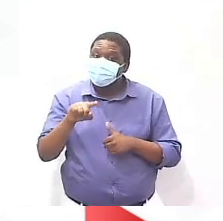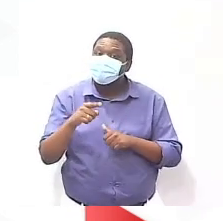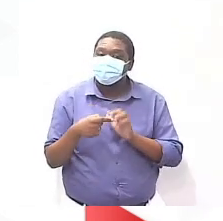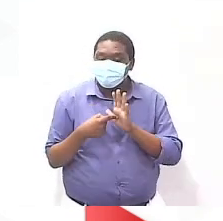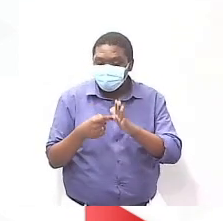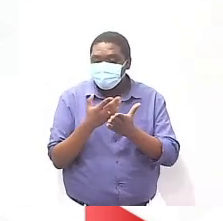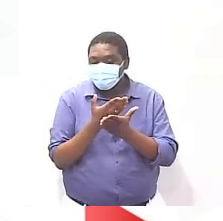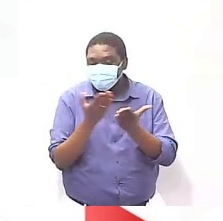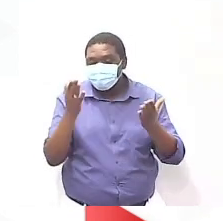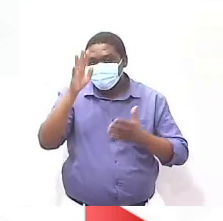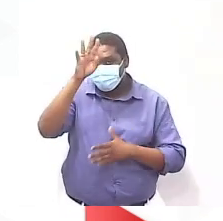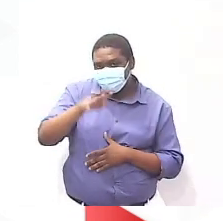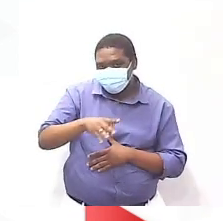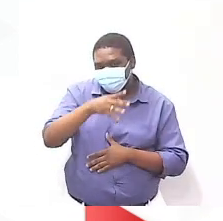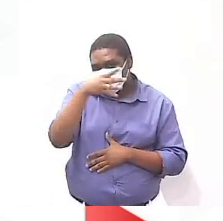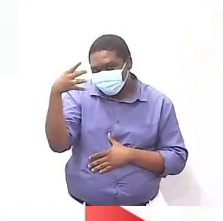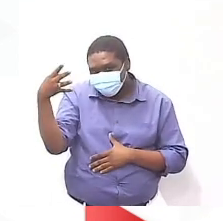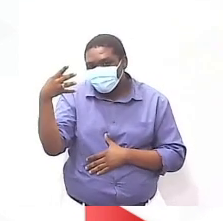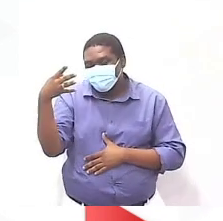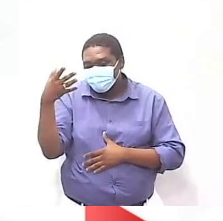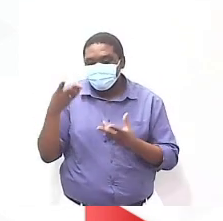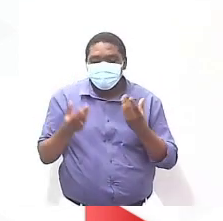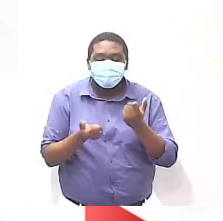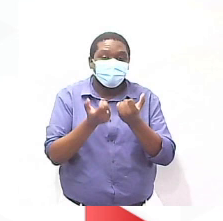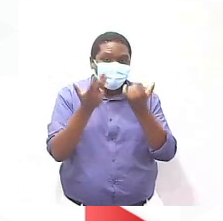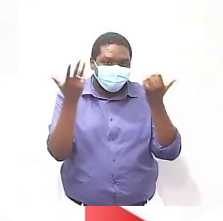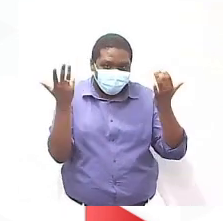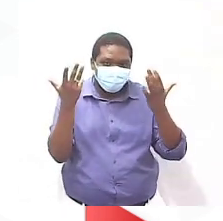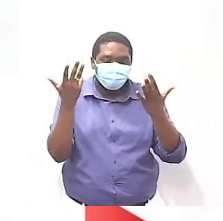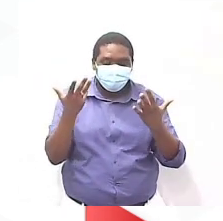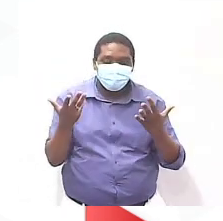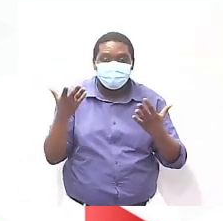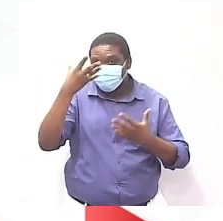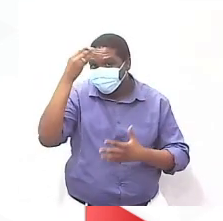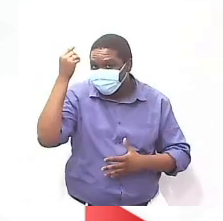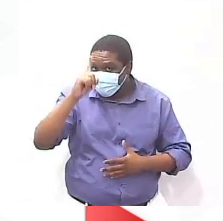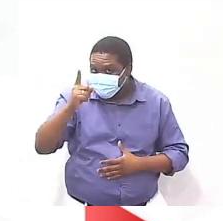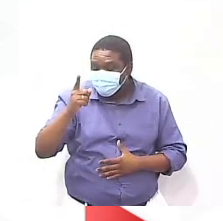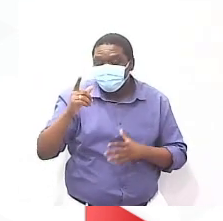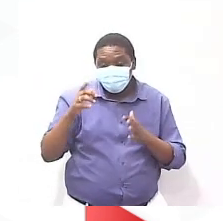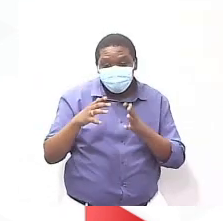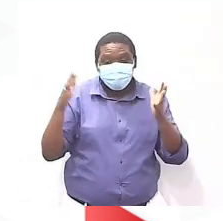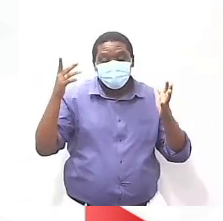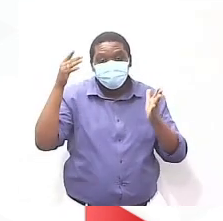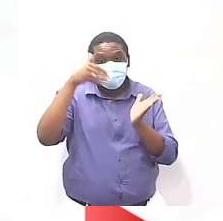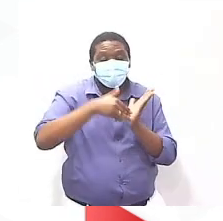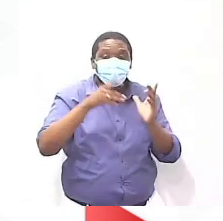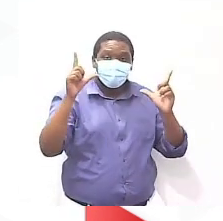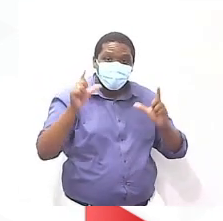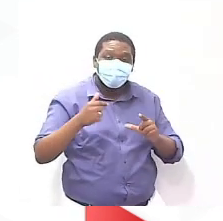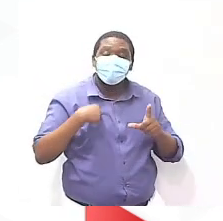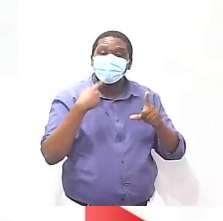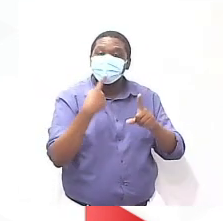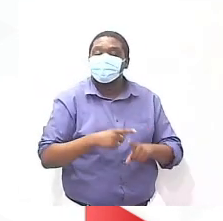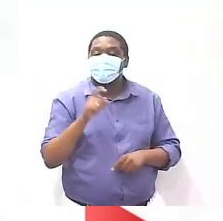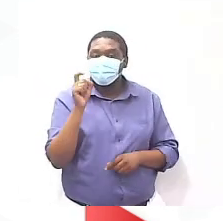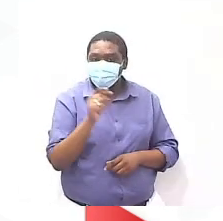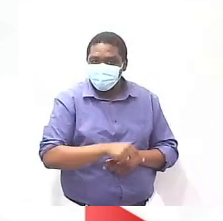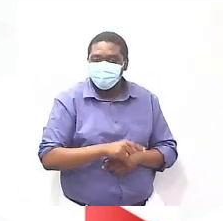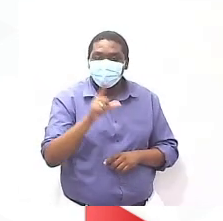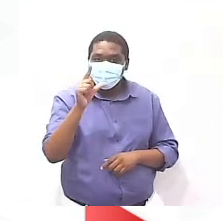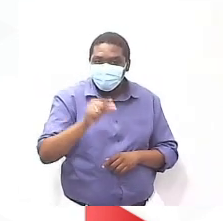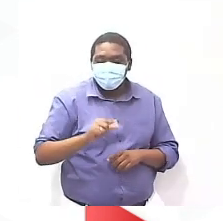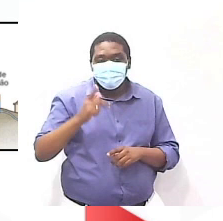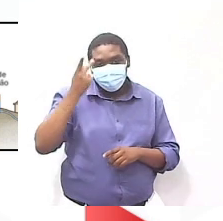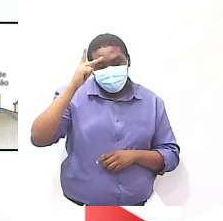vocês de unidades de múltiplos e submúltiplos, tá bom? Não esquece, do maior para o menor eu multiplico por 1000, do menor para o